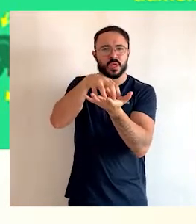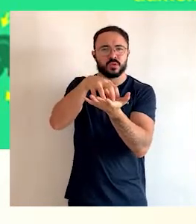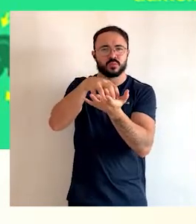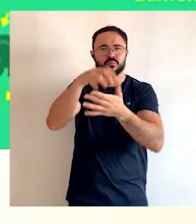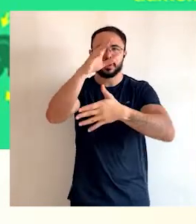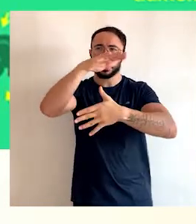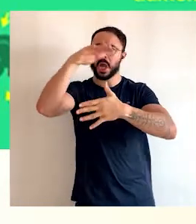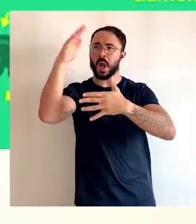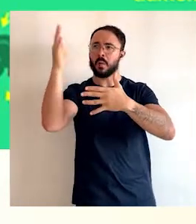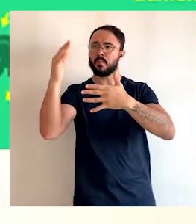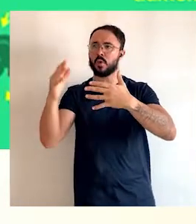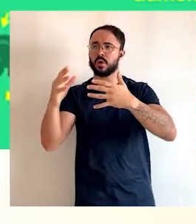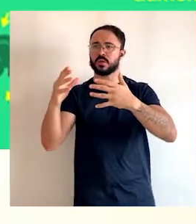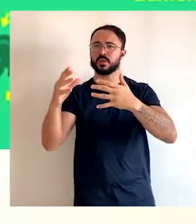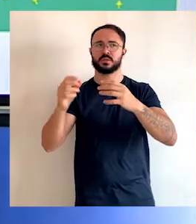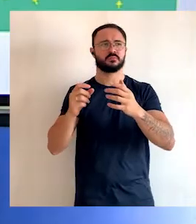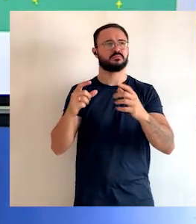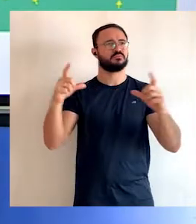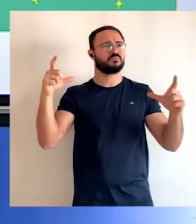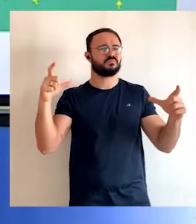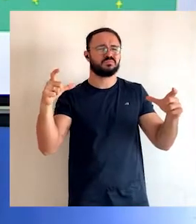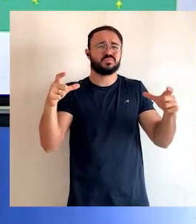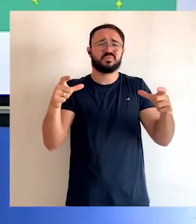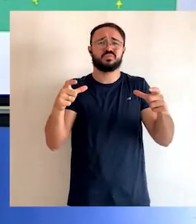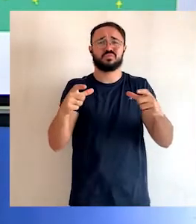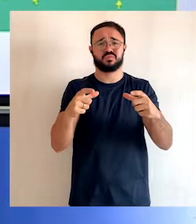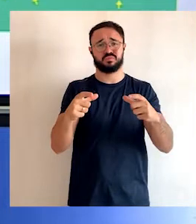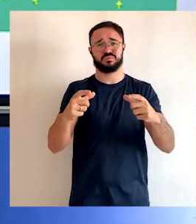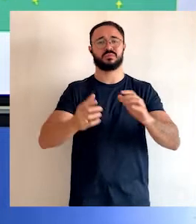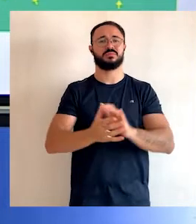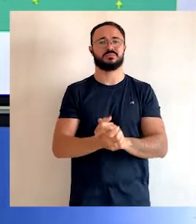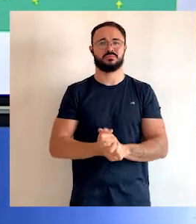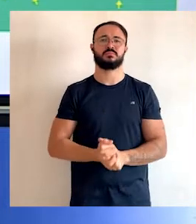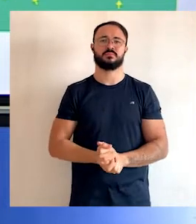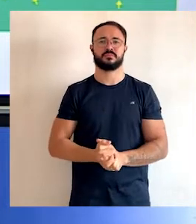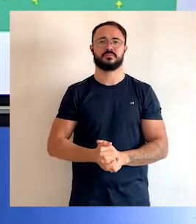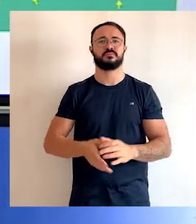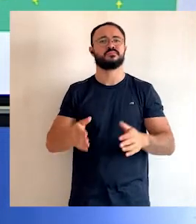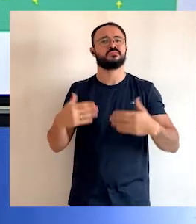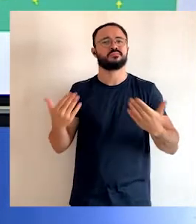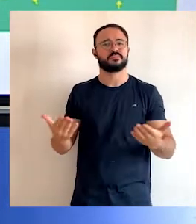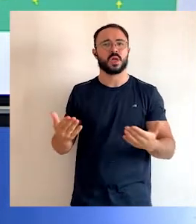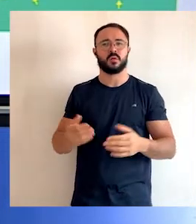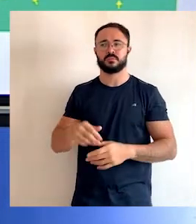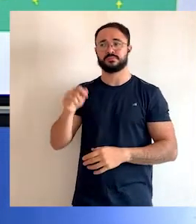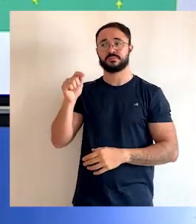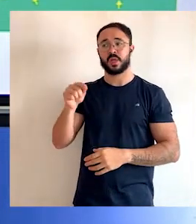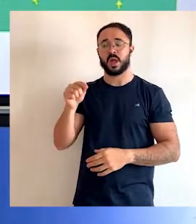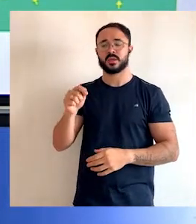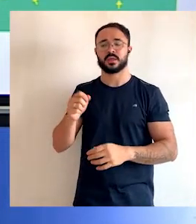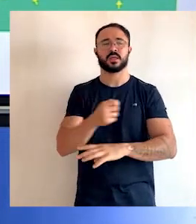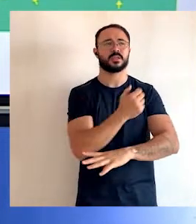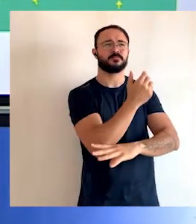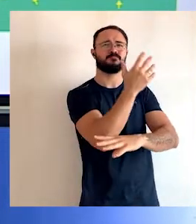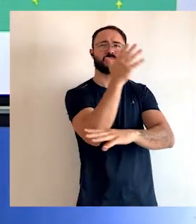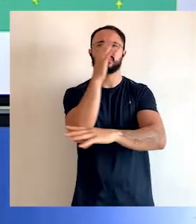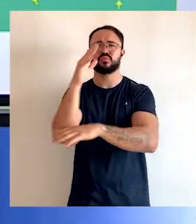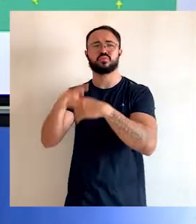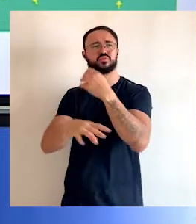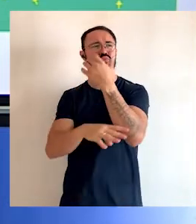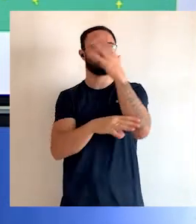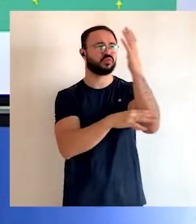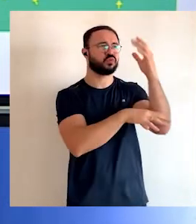a borda aumentou. Então, o que é o aumento do efeito de borda? É esses seres que estão